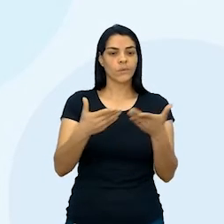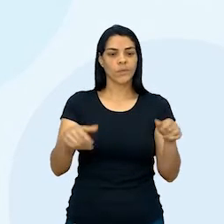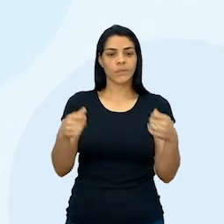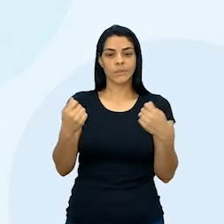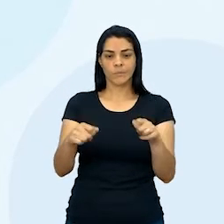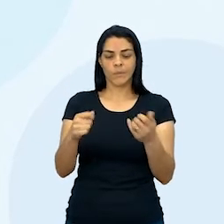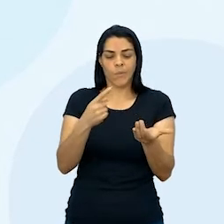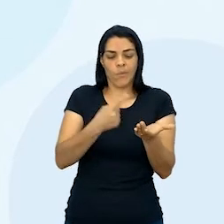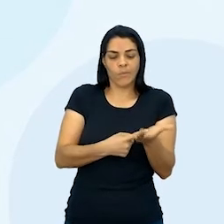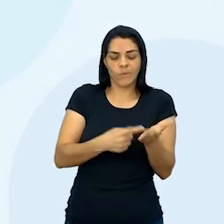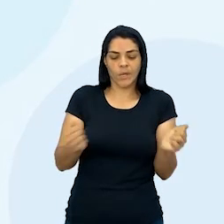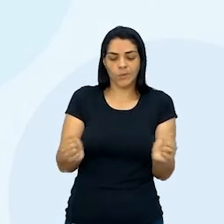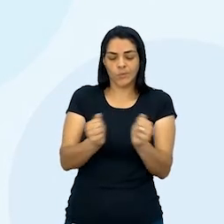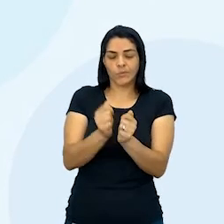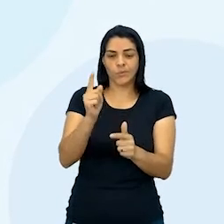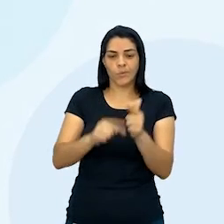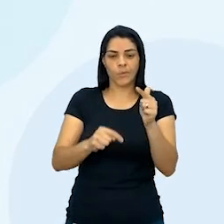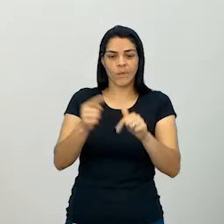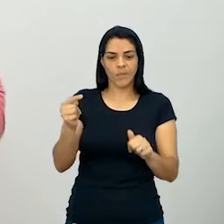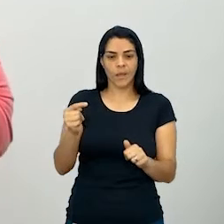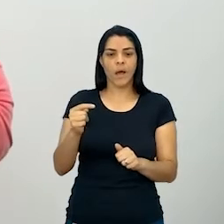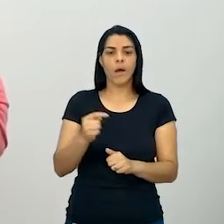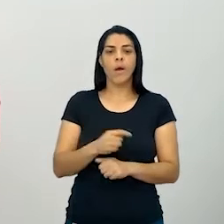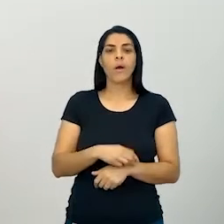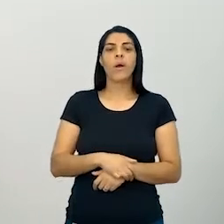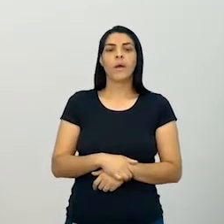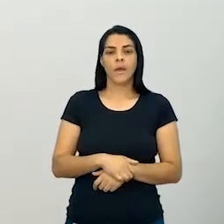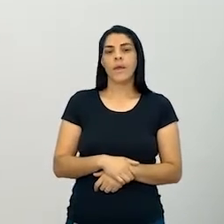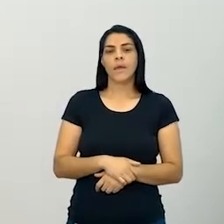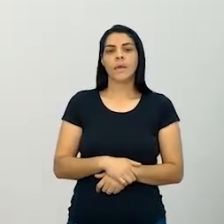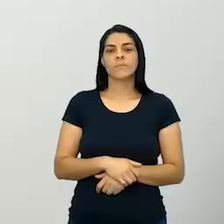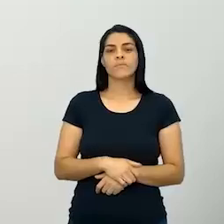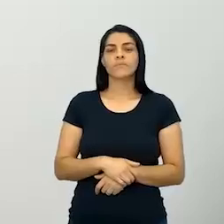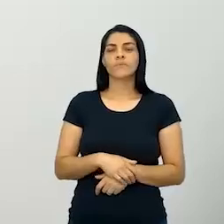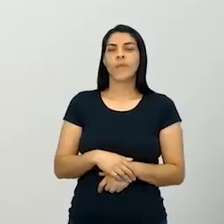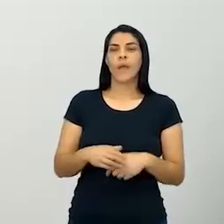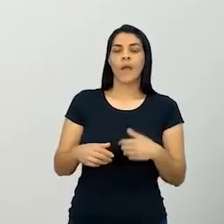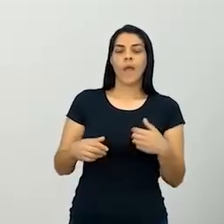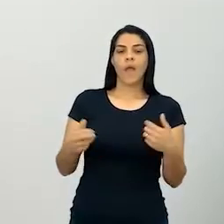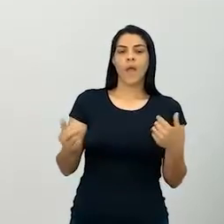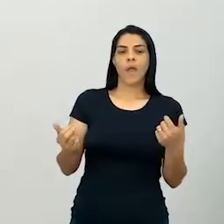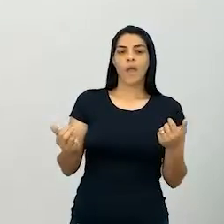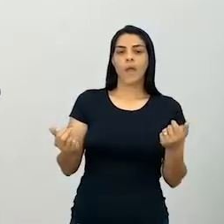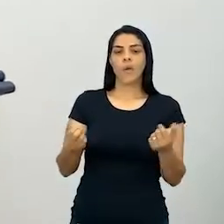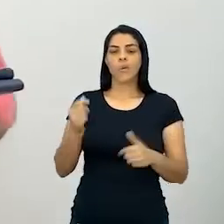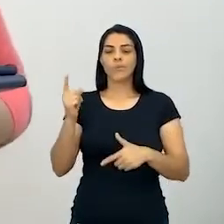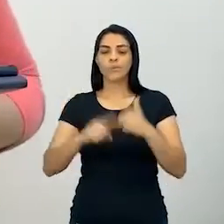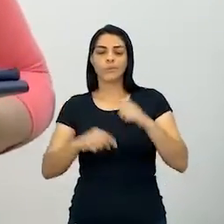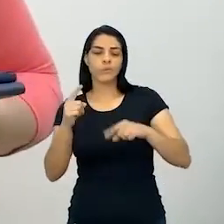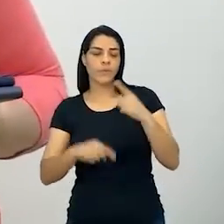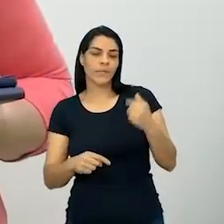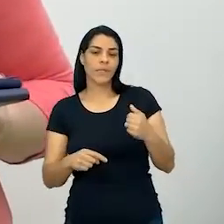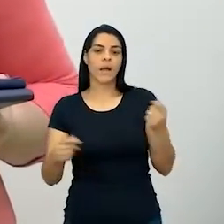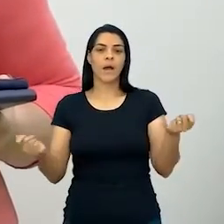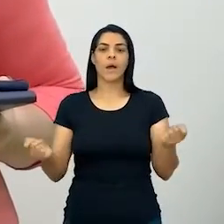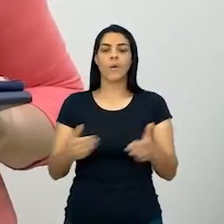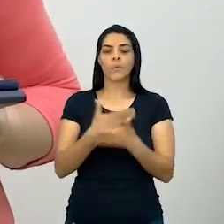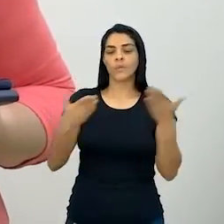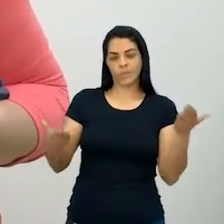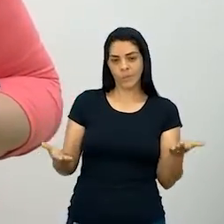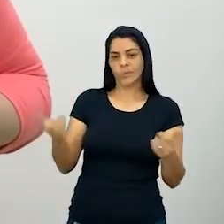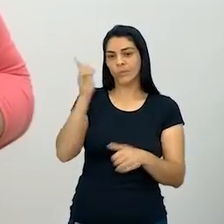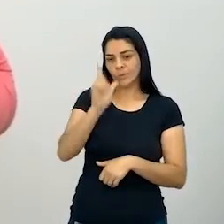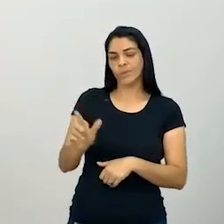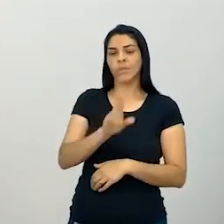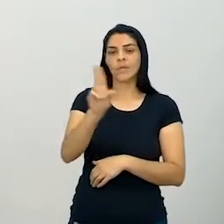planejarmos junto com o material. Quais são as atividades que nós podemos fazer que ajudam os alunos a exercitar essa condição da